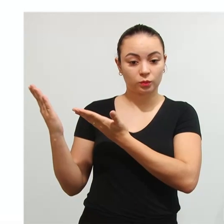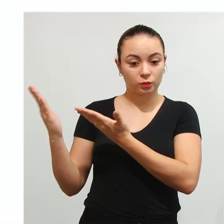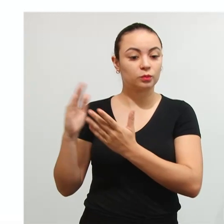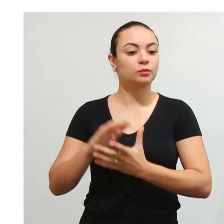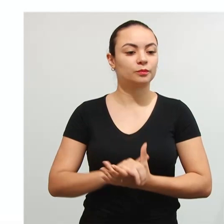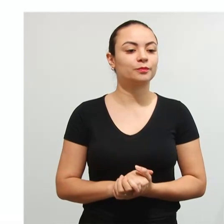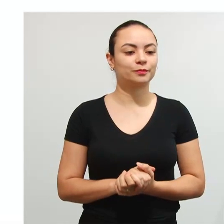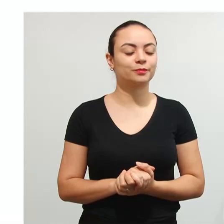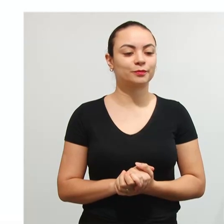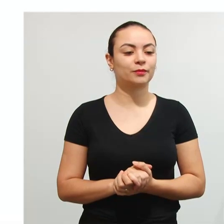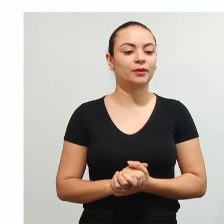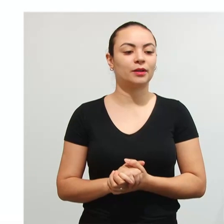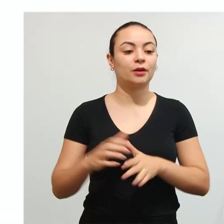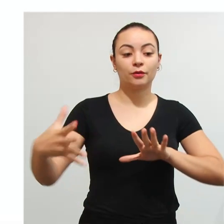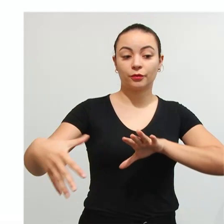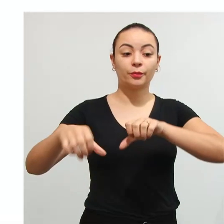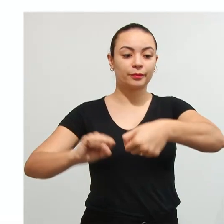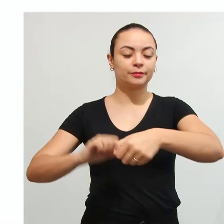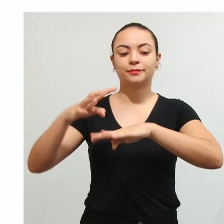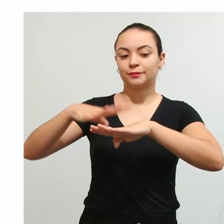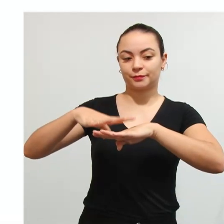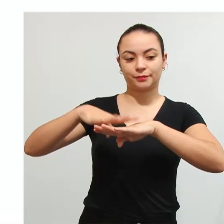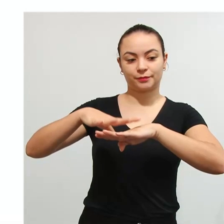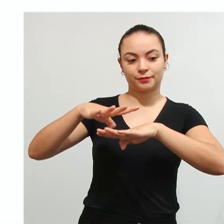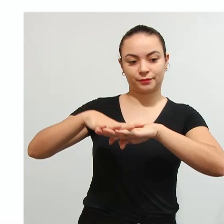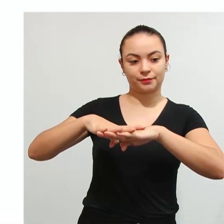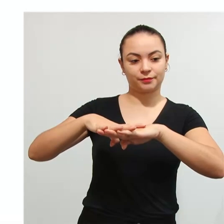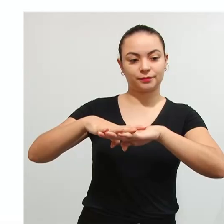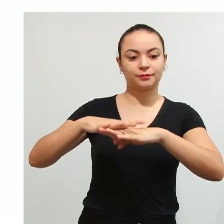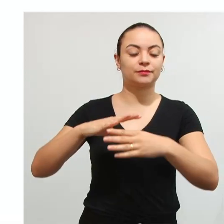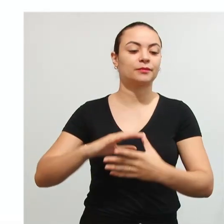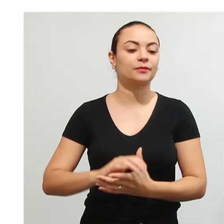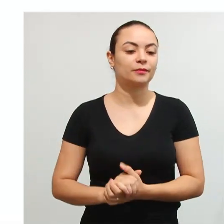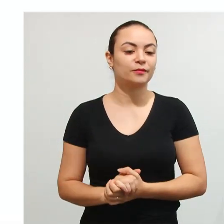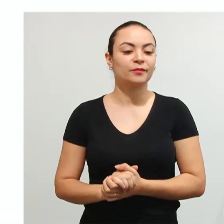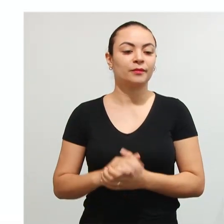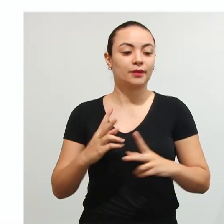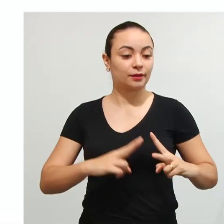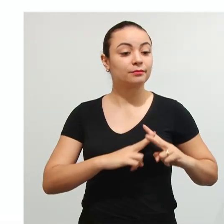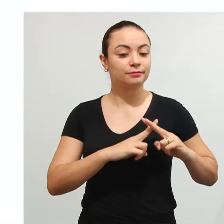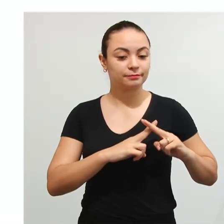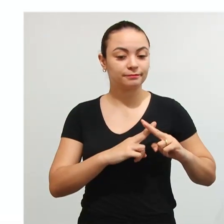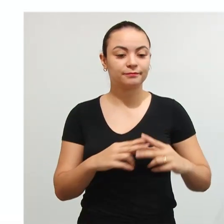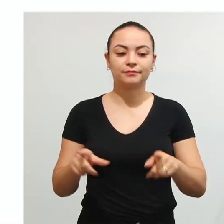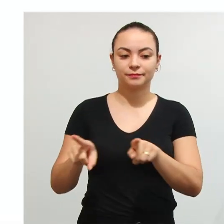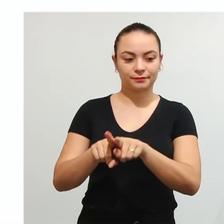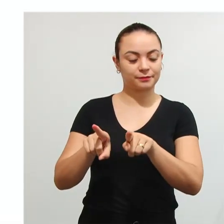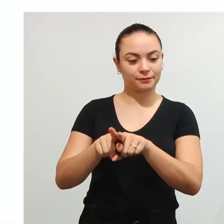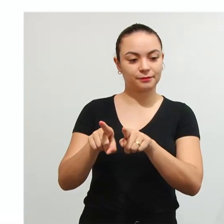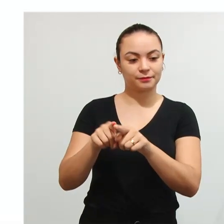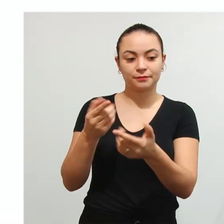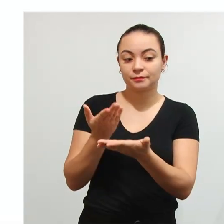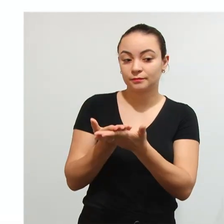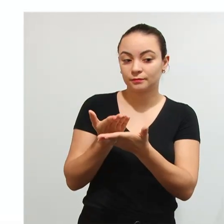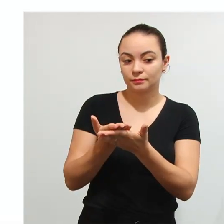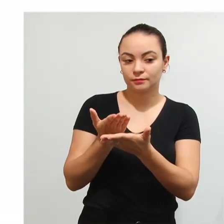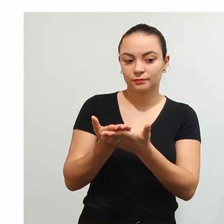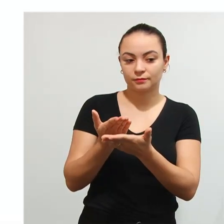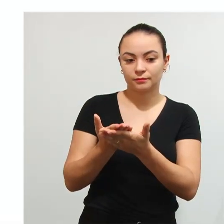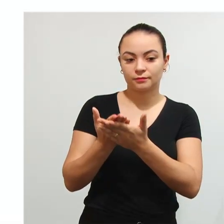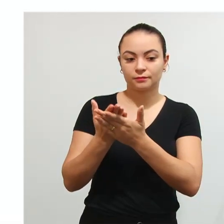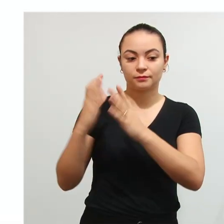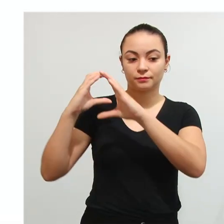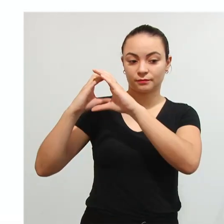pela Universidade Federal de Rondônia. Também fiz Desenvolvimento de Sistema e Engenharia Civil e como